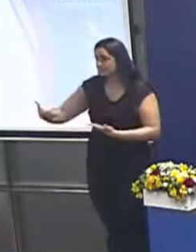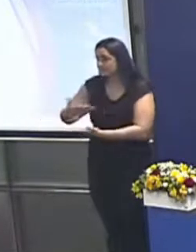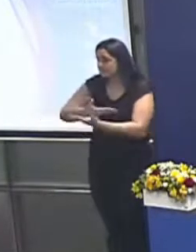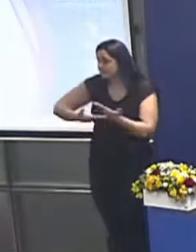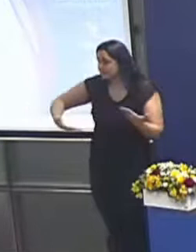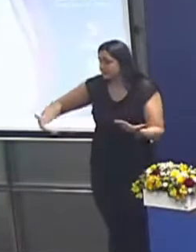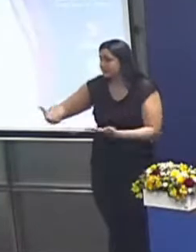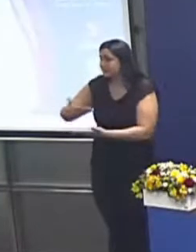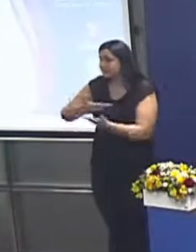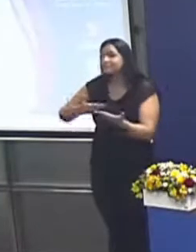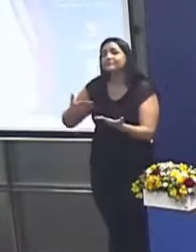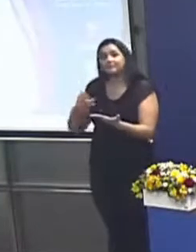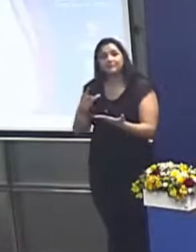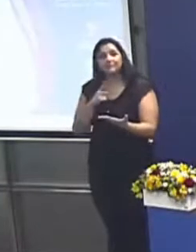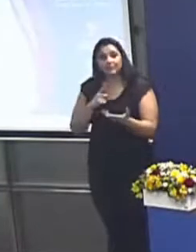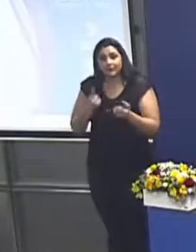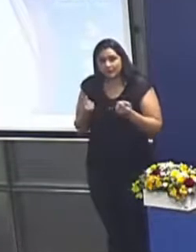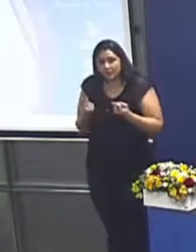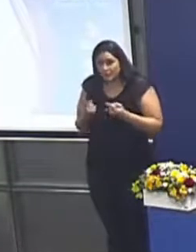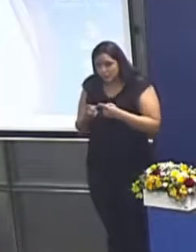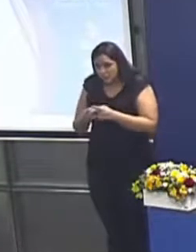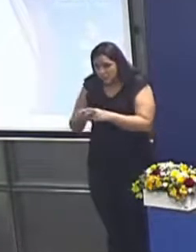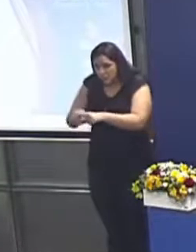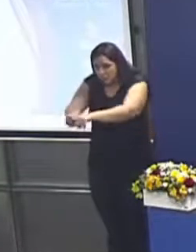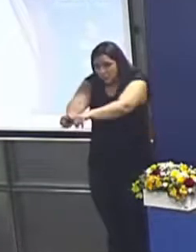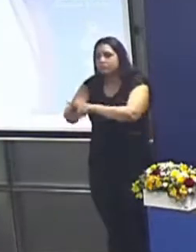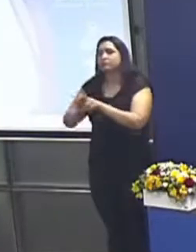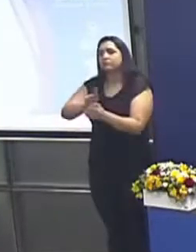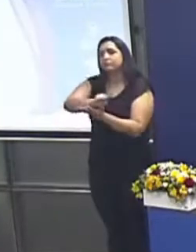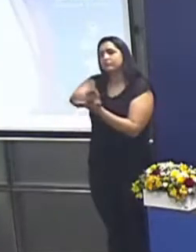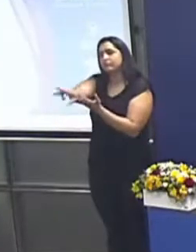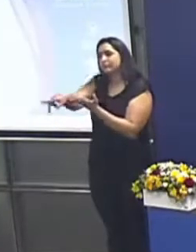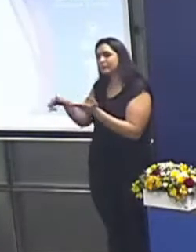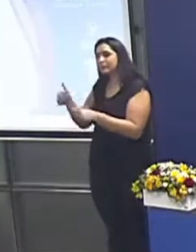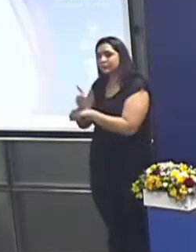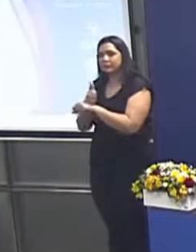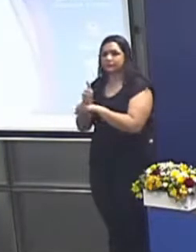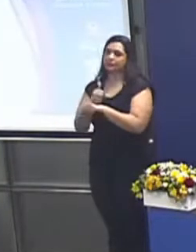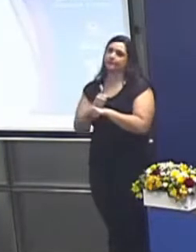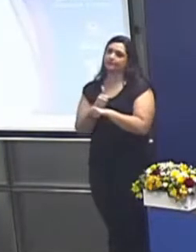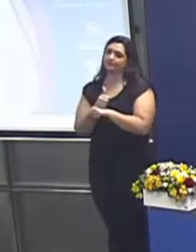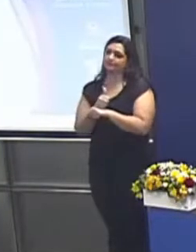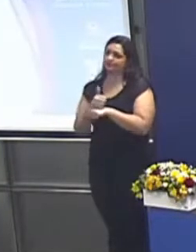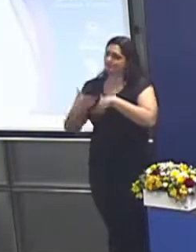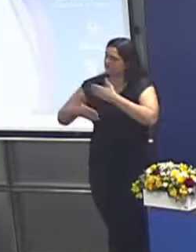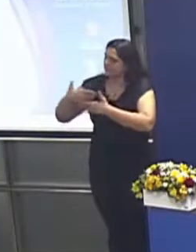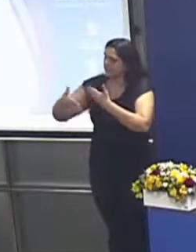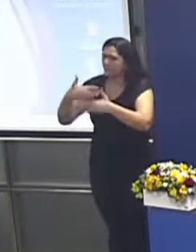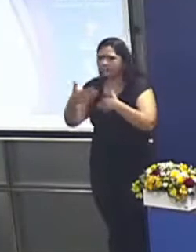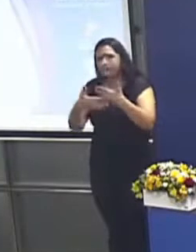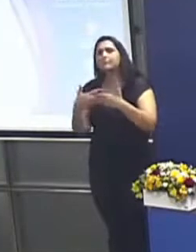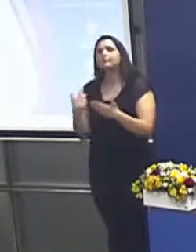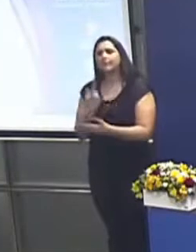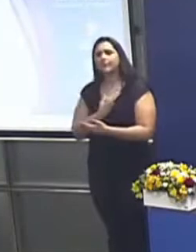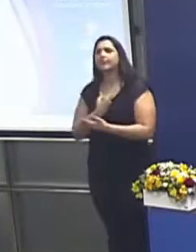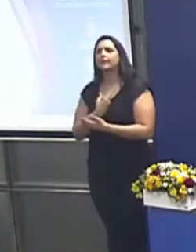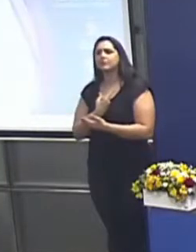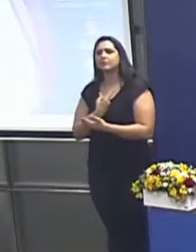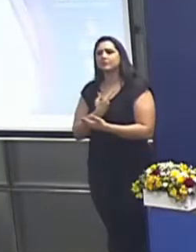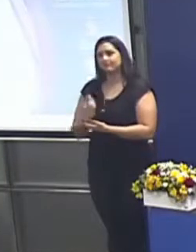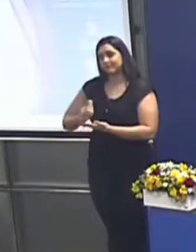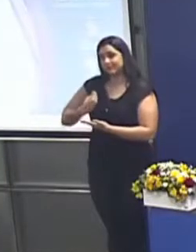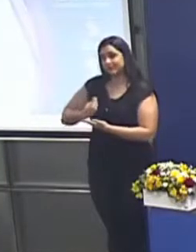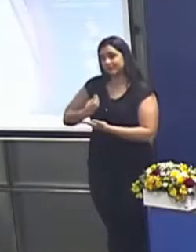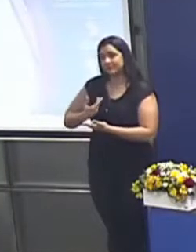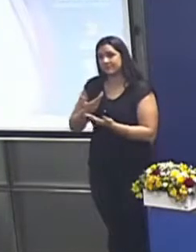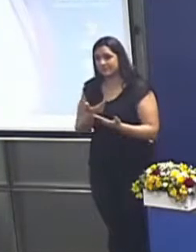que perpassa também esse alinhavo entre as várias profissões. E nessa construção a gente teve muito